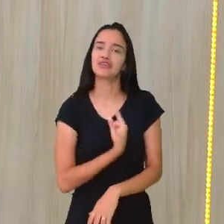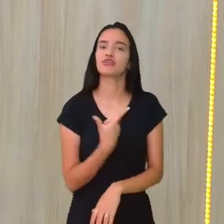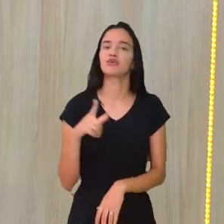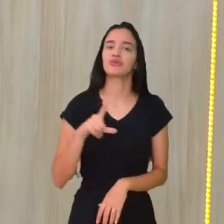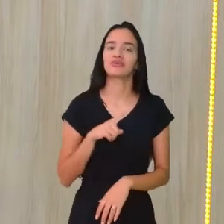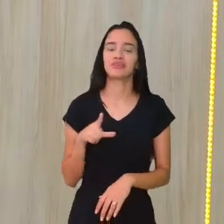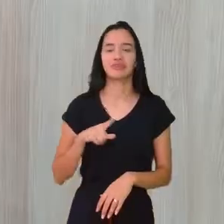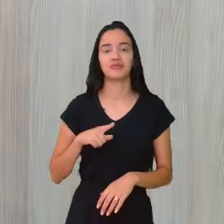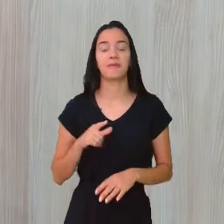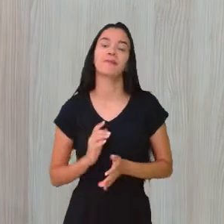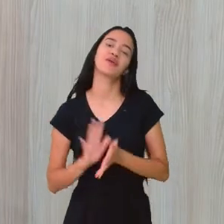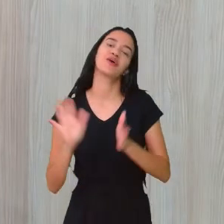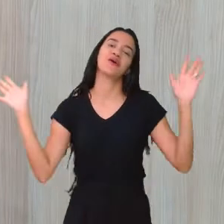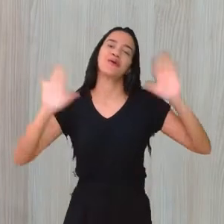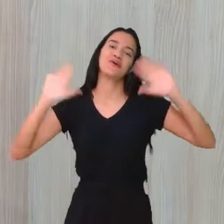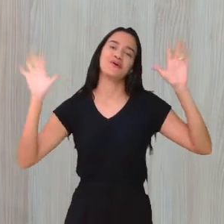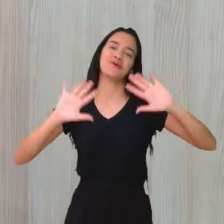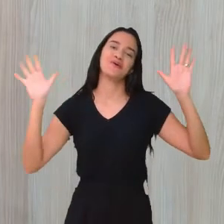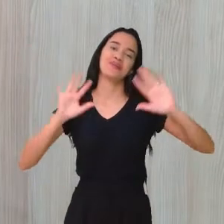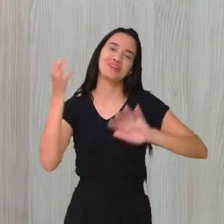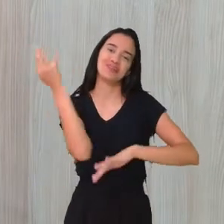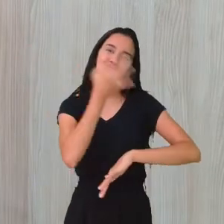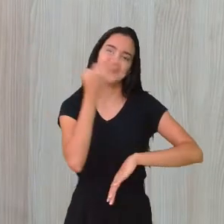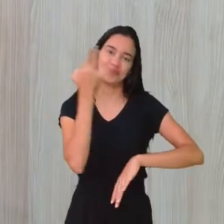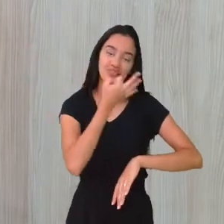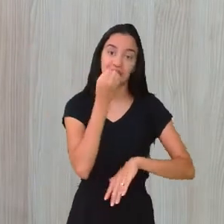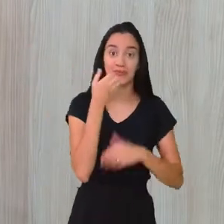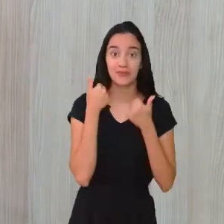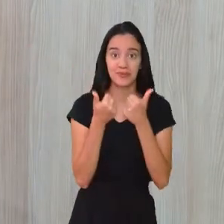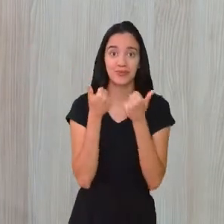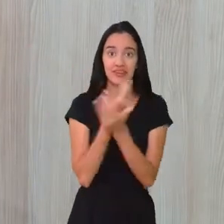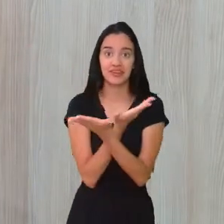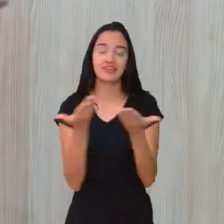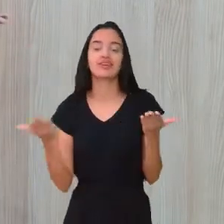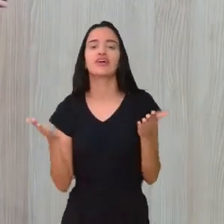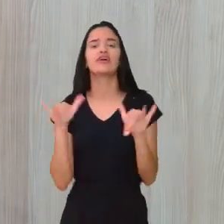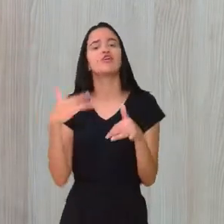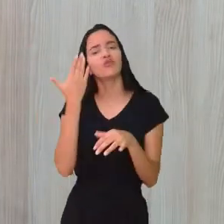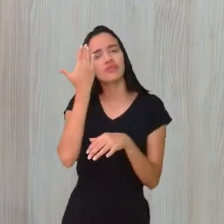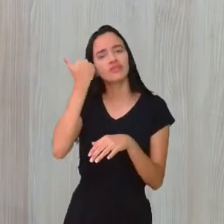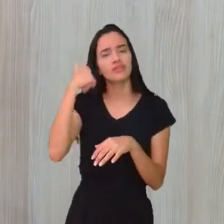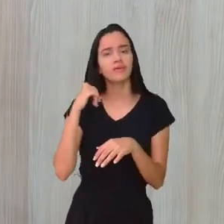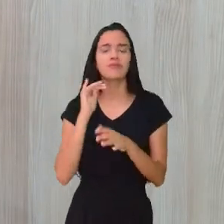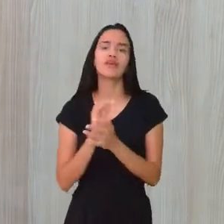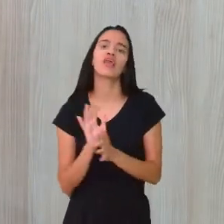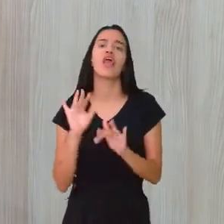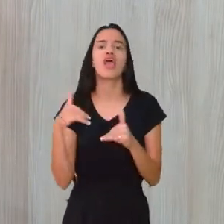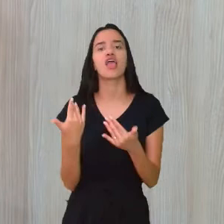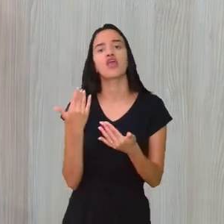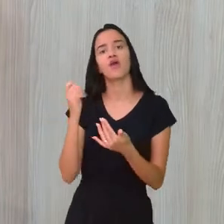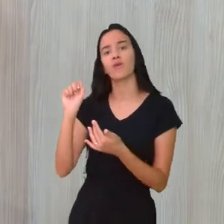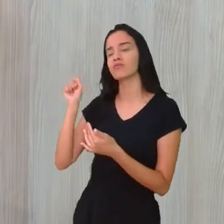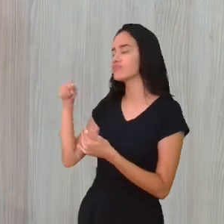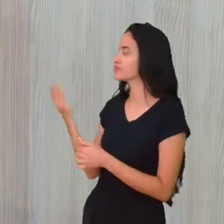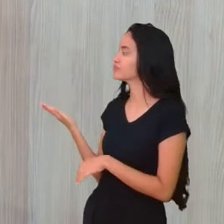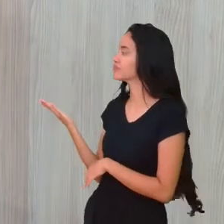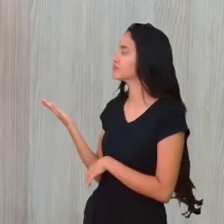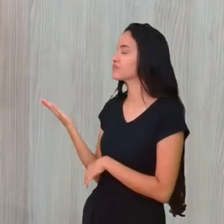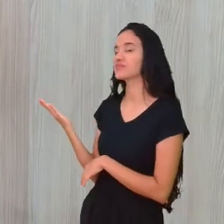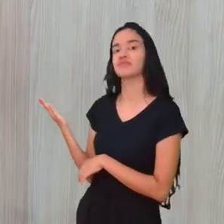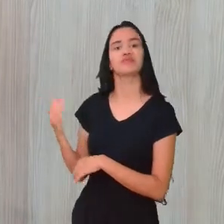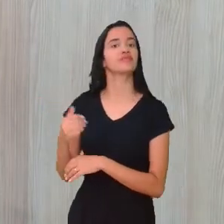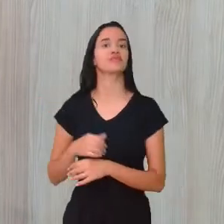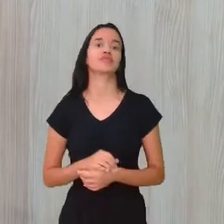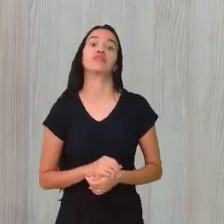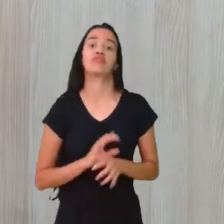rede. Olá, lindezas, tudo bem? Como vocês sabem, eu sou Camille Borba. Este aqui é o meu